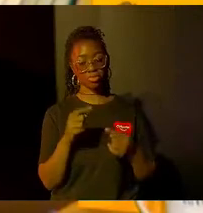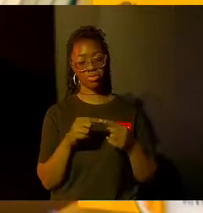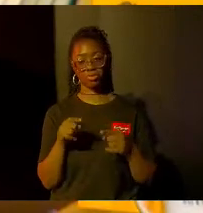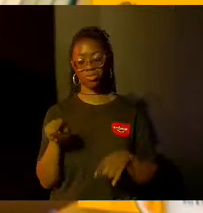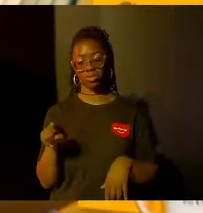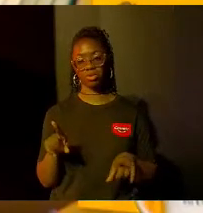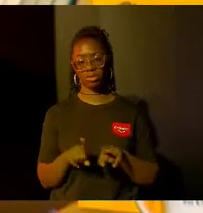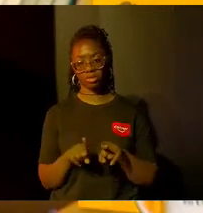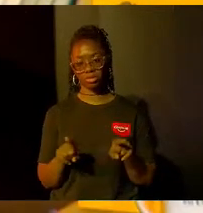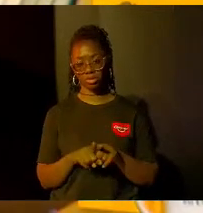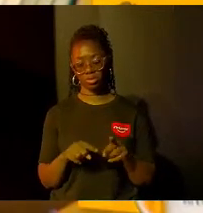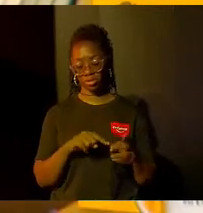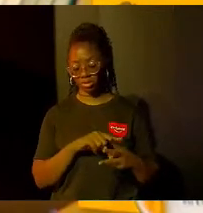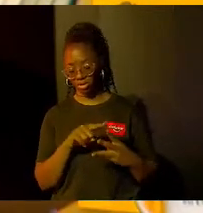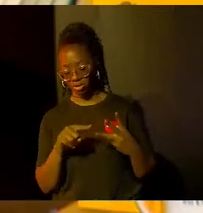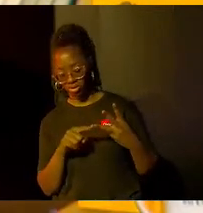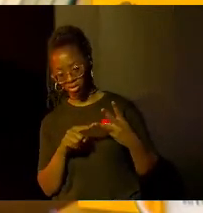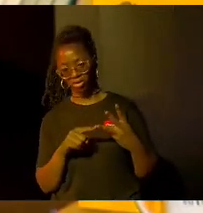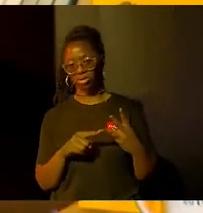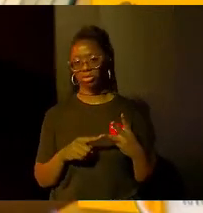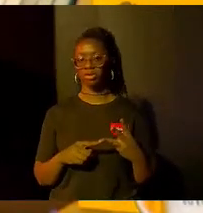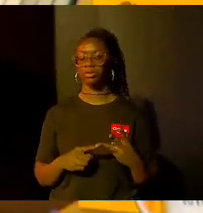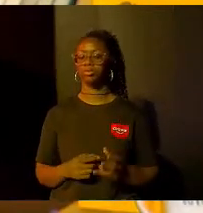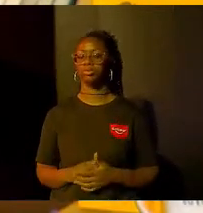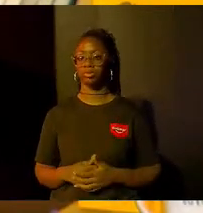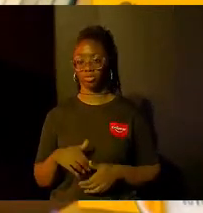a Cláudia disse dessa trilogia autobiográfica